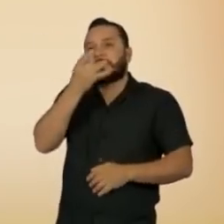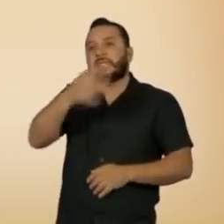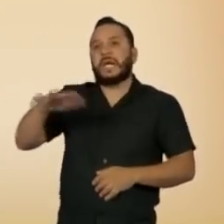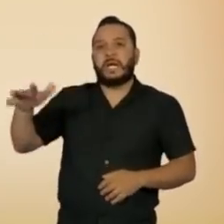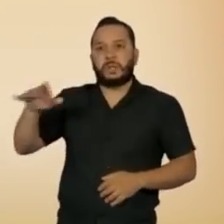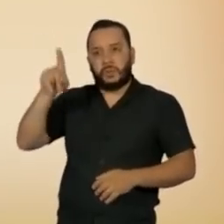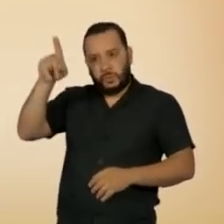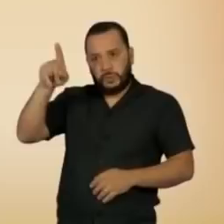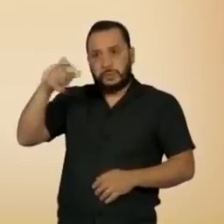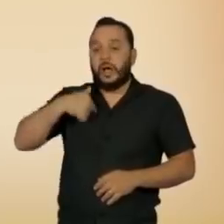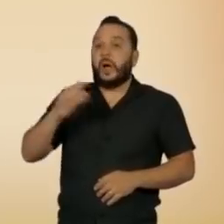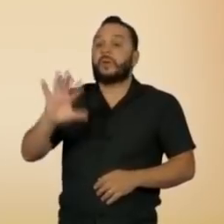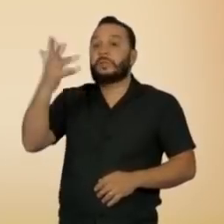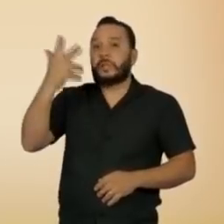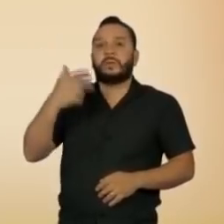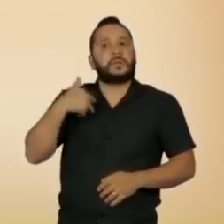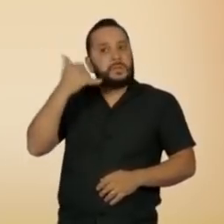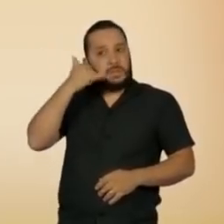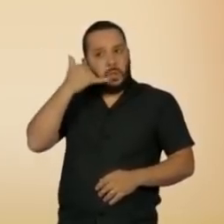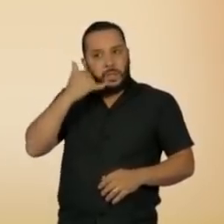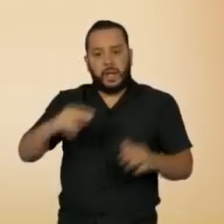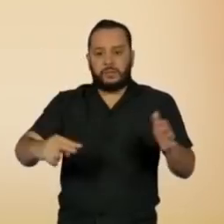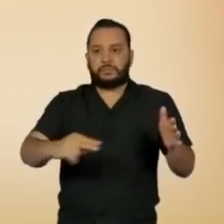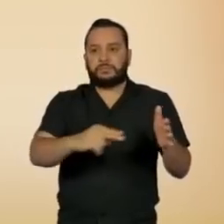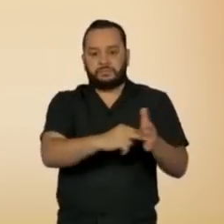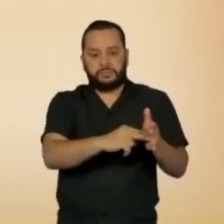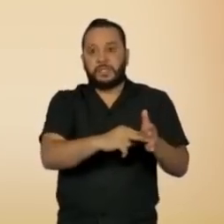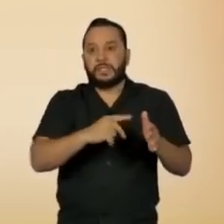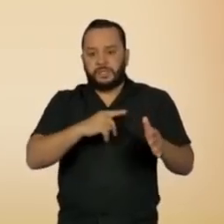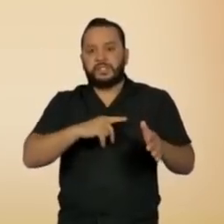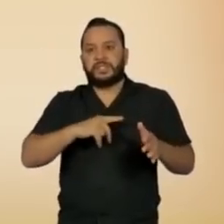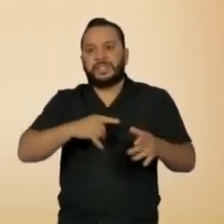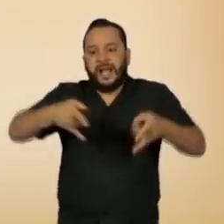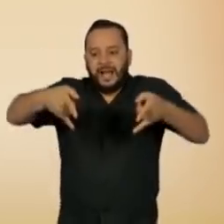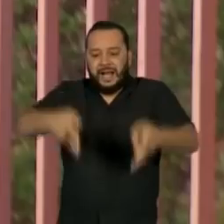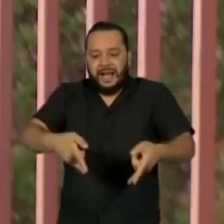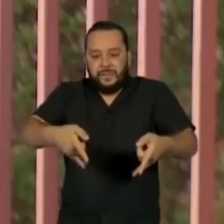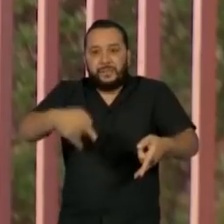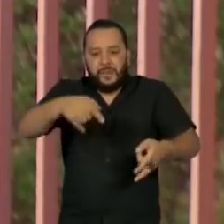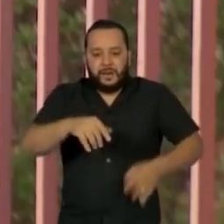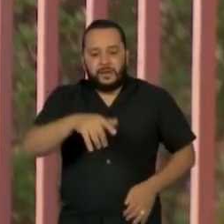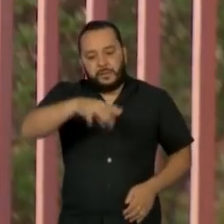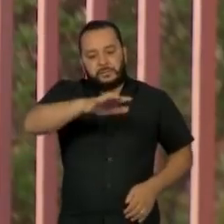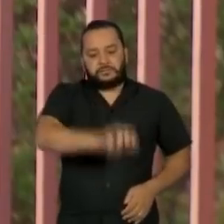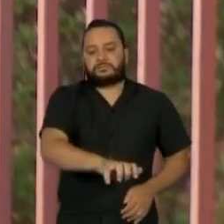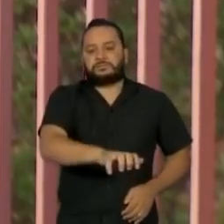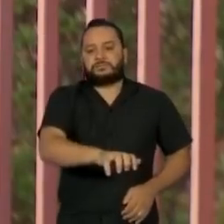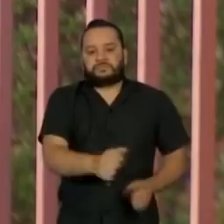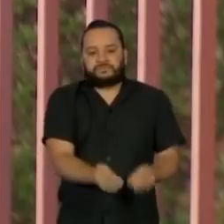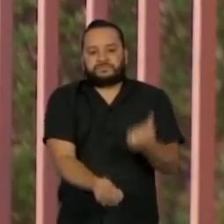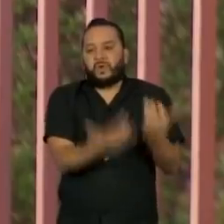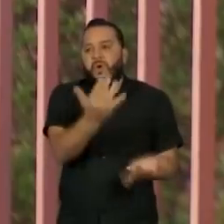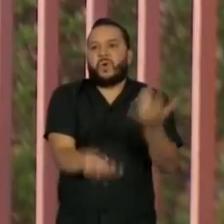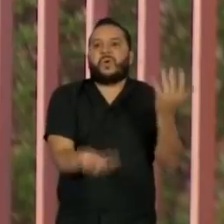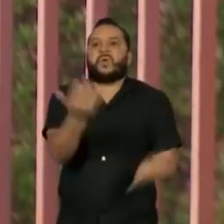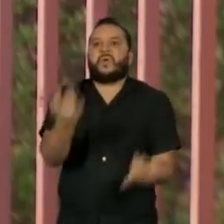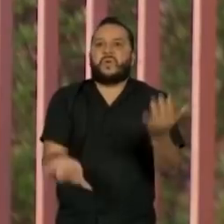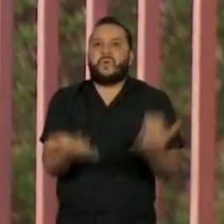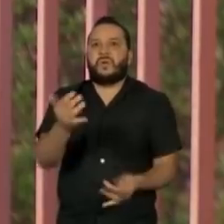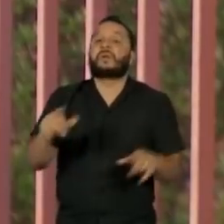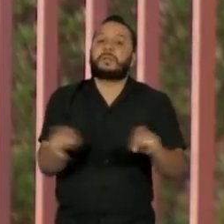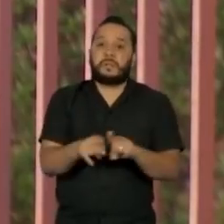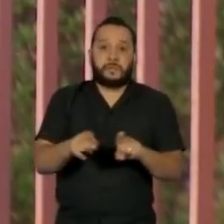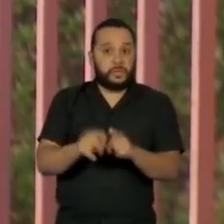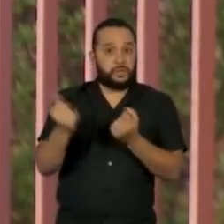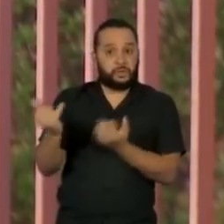paulista, depois que um celular que estava carregando sobre um colchão superaqueceu. Há também casos mais antigos, como o de uma